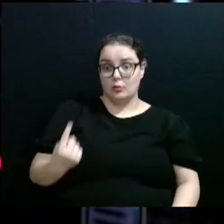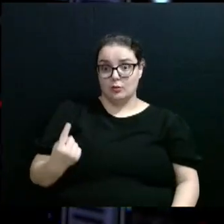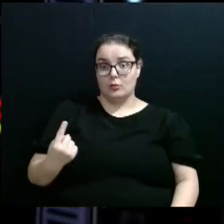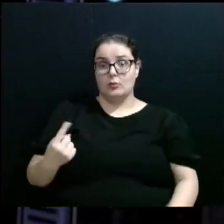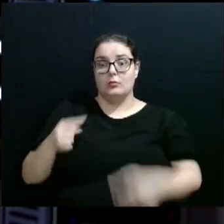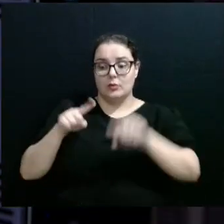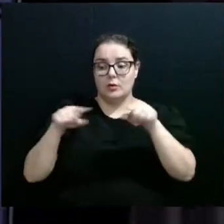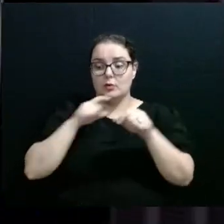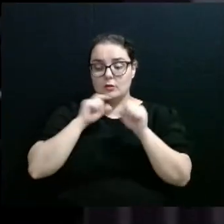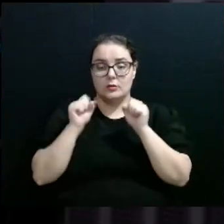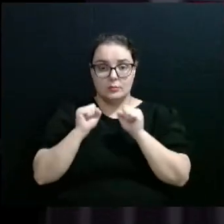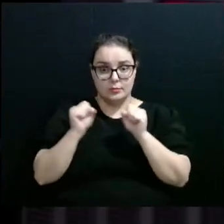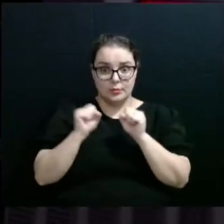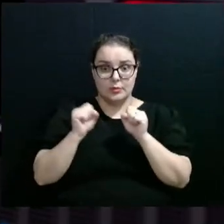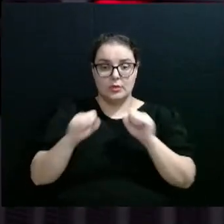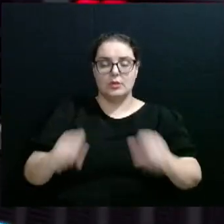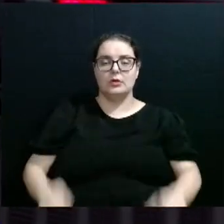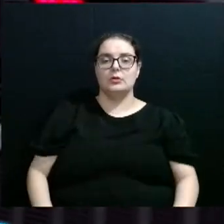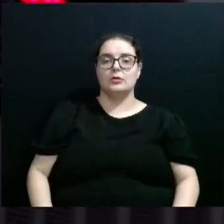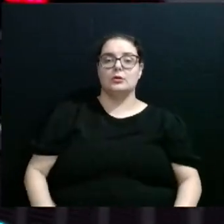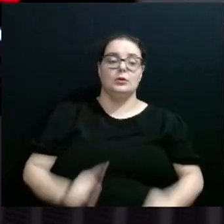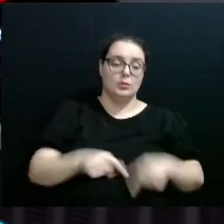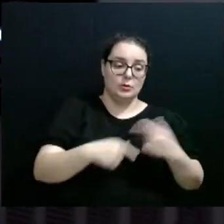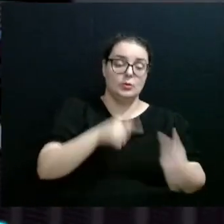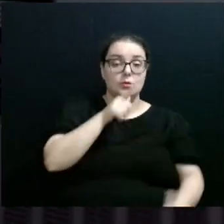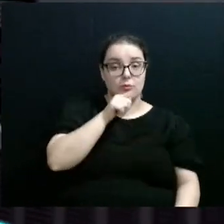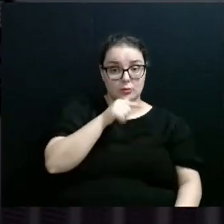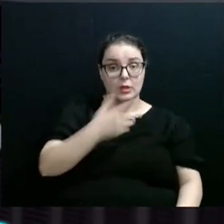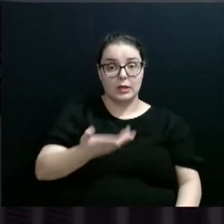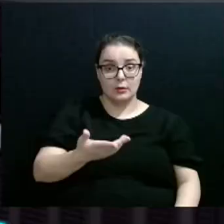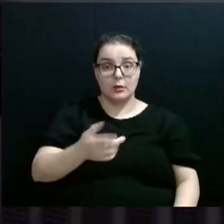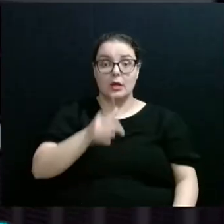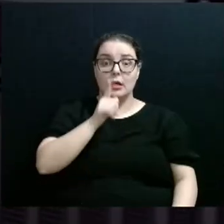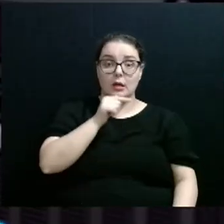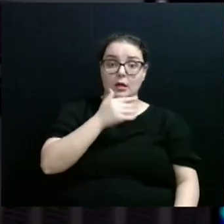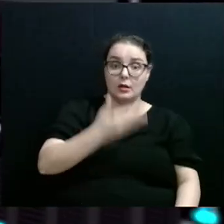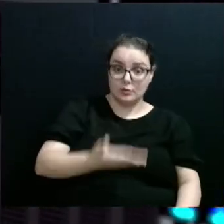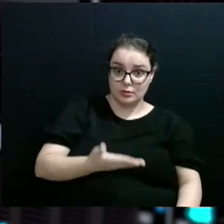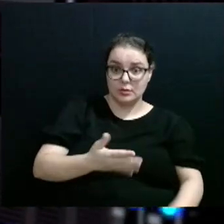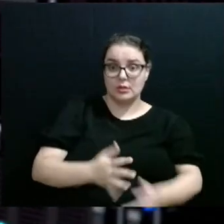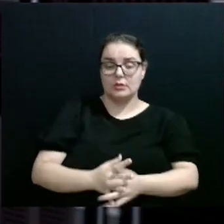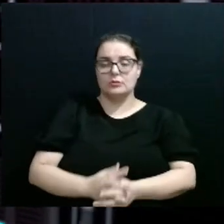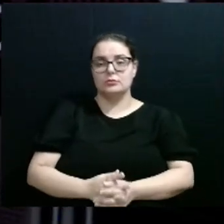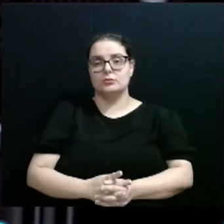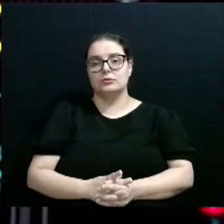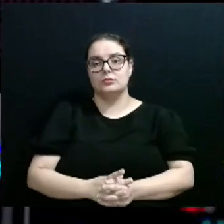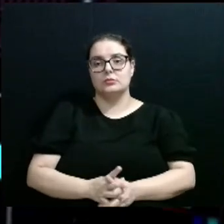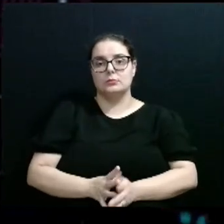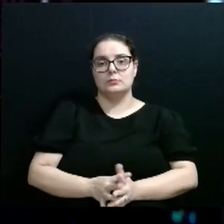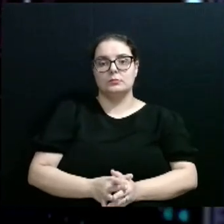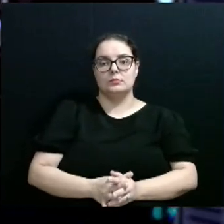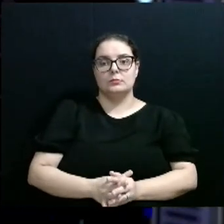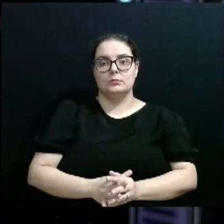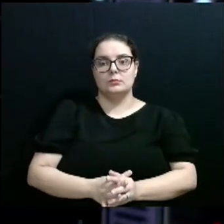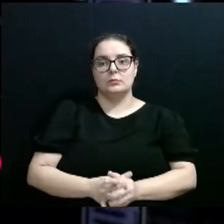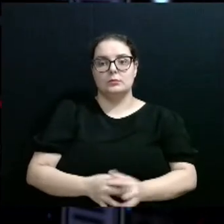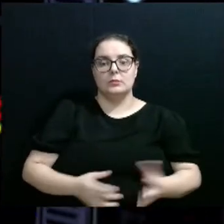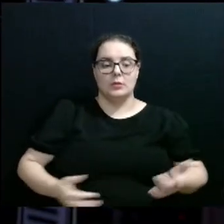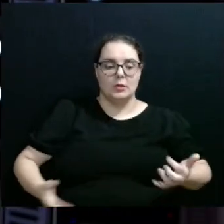ar-condicionados, né? E outro com água, né? A água, ela circula por entre essas